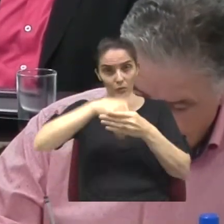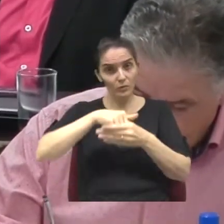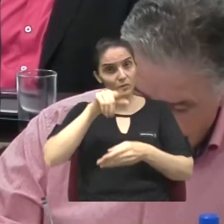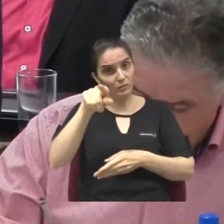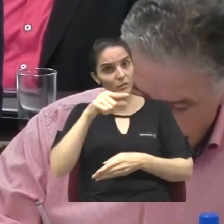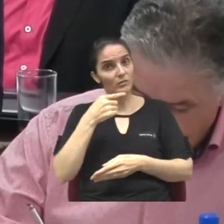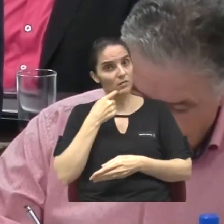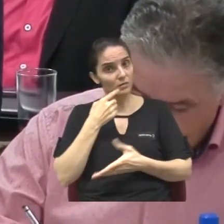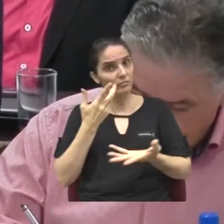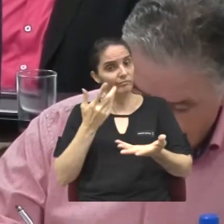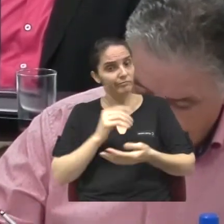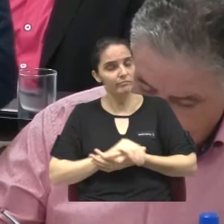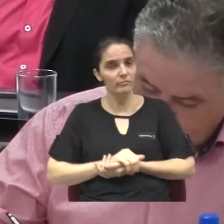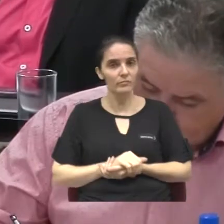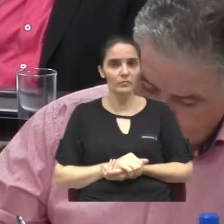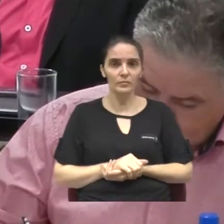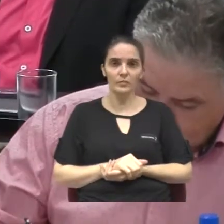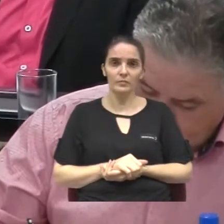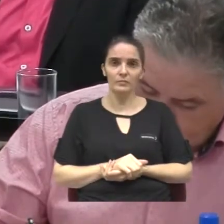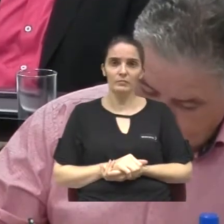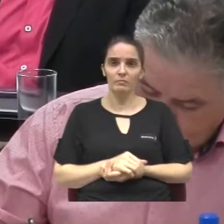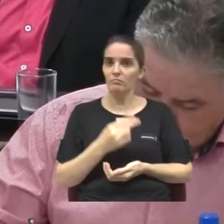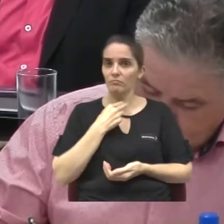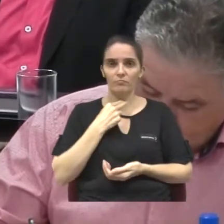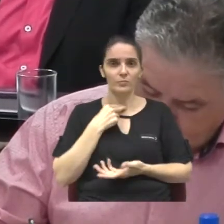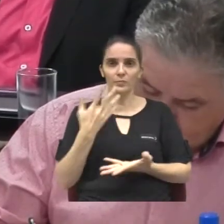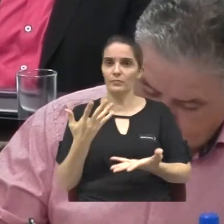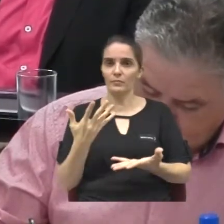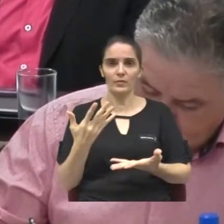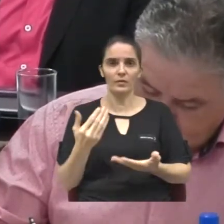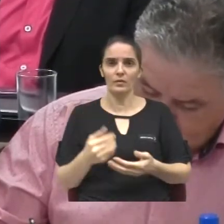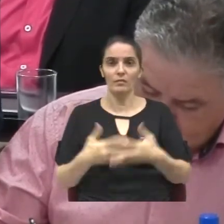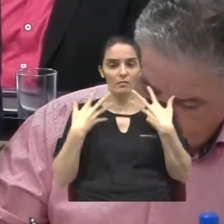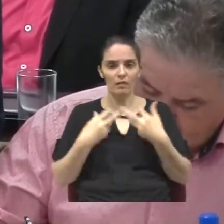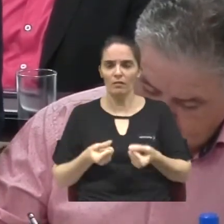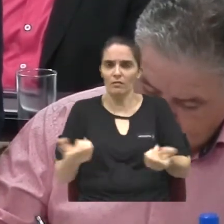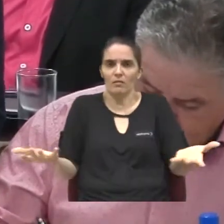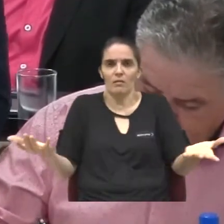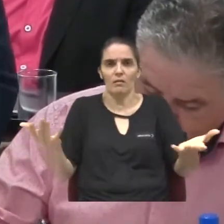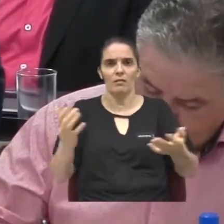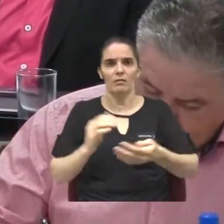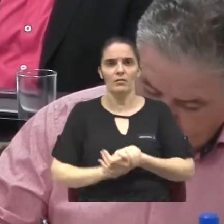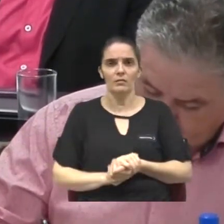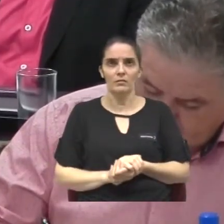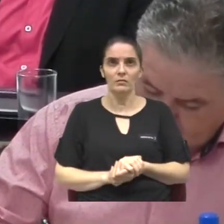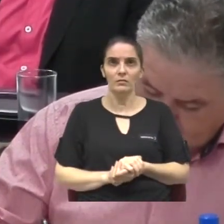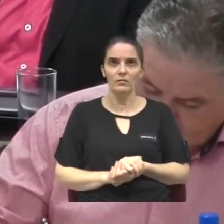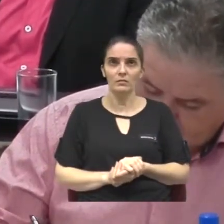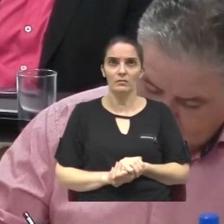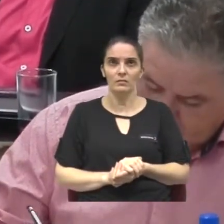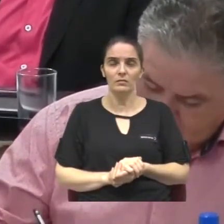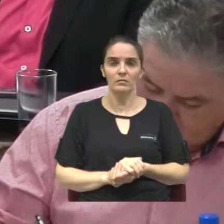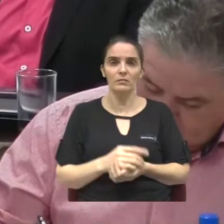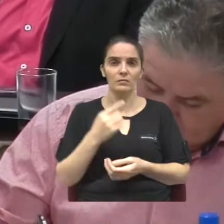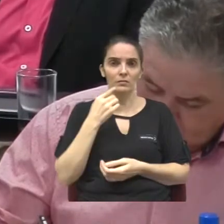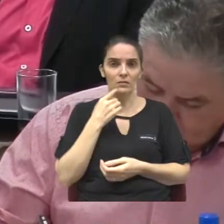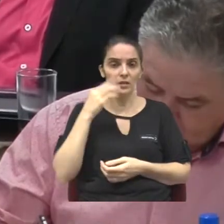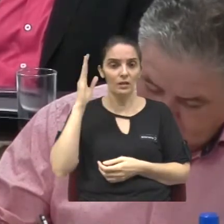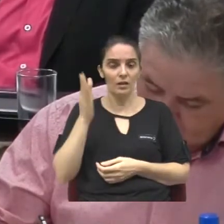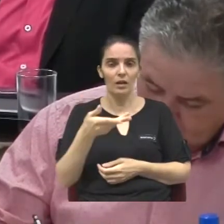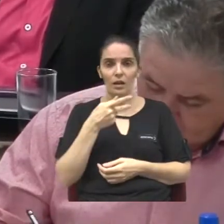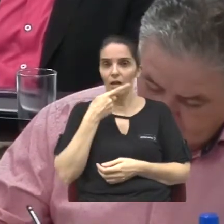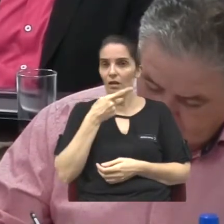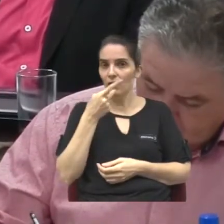senhor. Nós não podemos mais compactuar com isso, presidente. Vossa Excelência já colocou aqui,